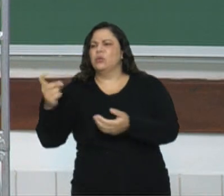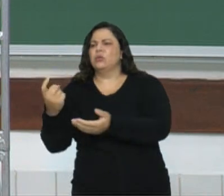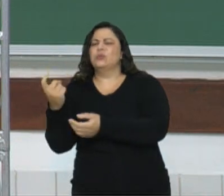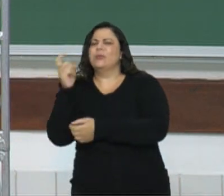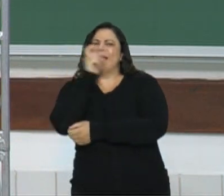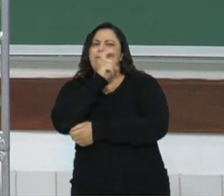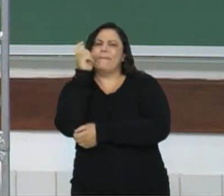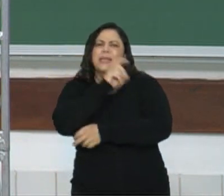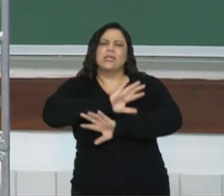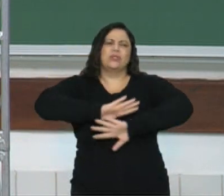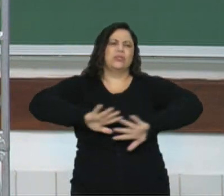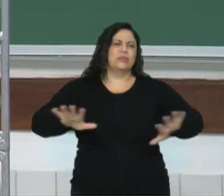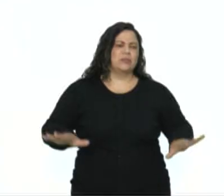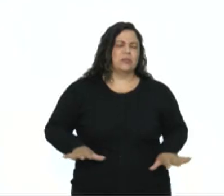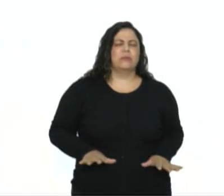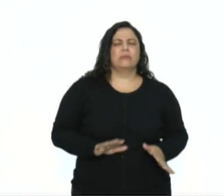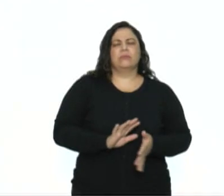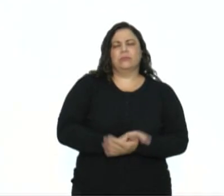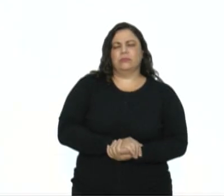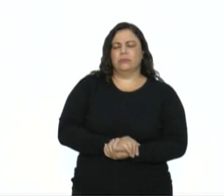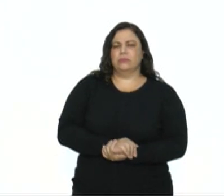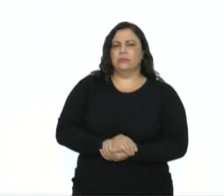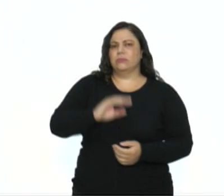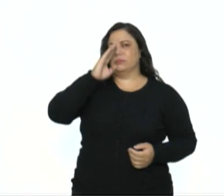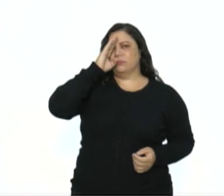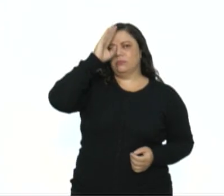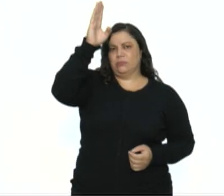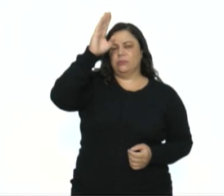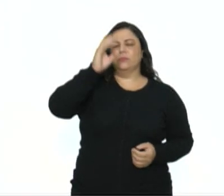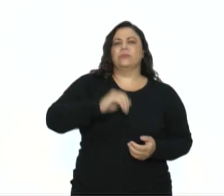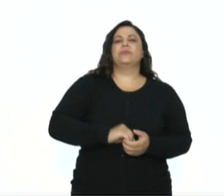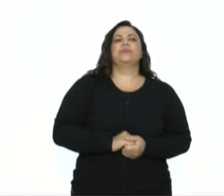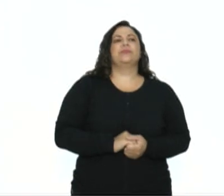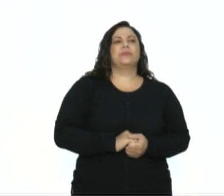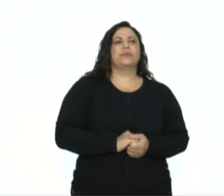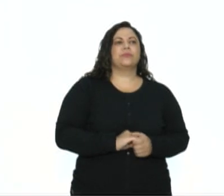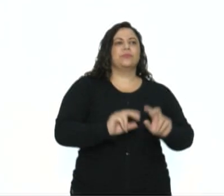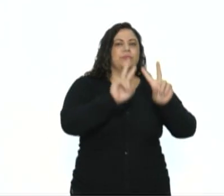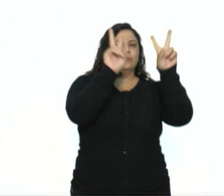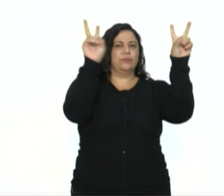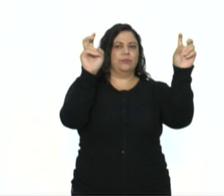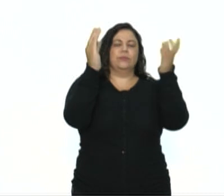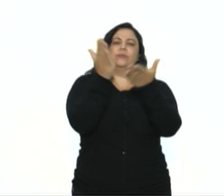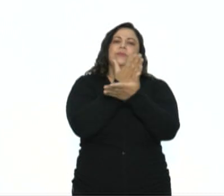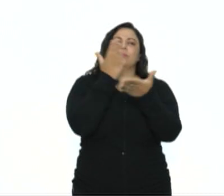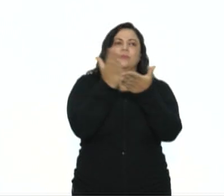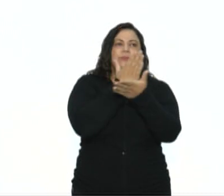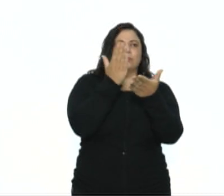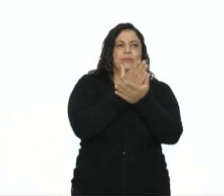pronto. E aí sua principal obra é O Discurso do Método, em